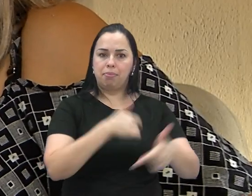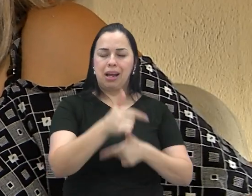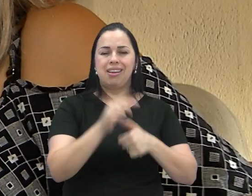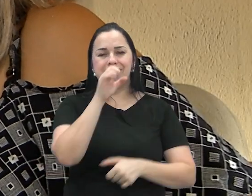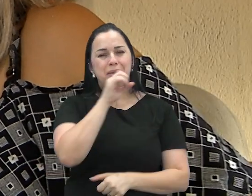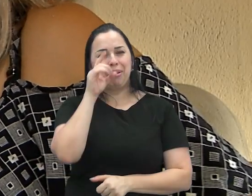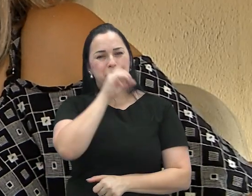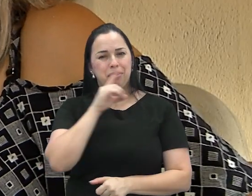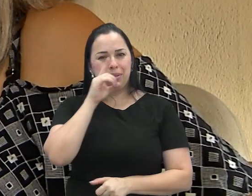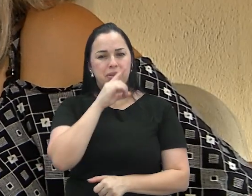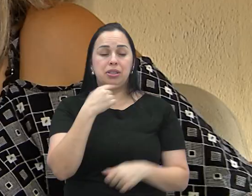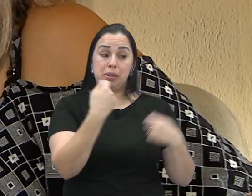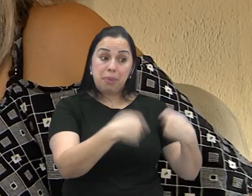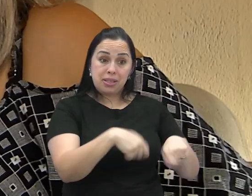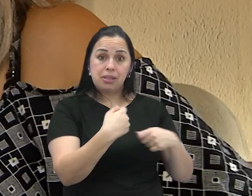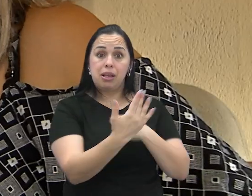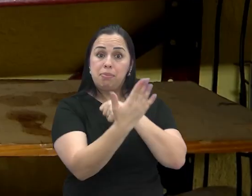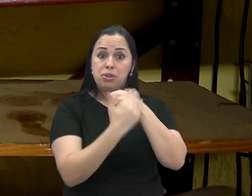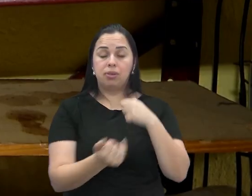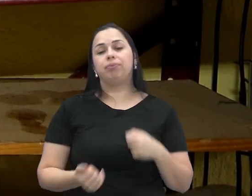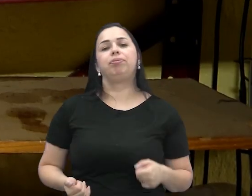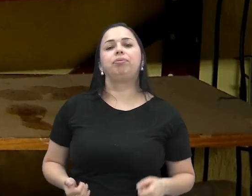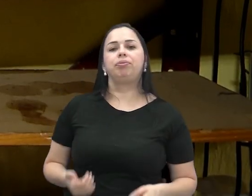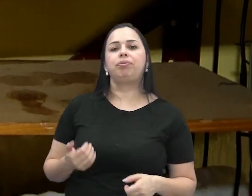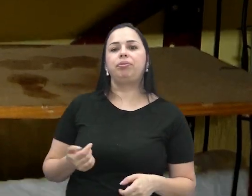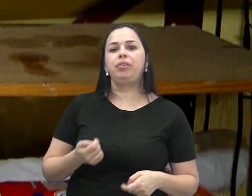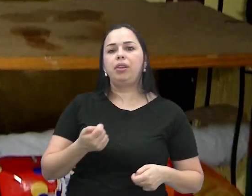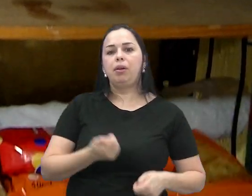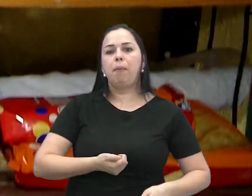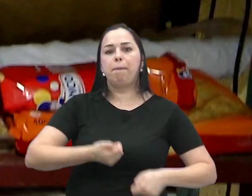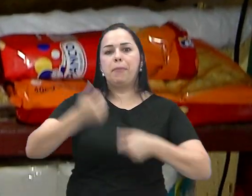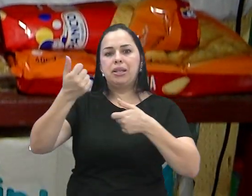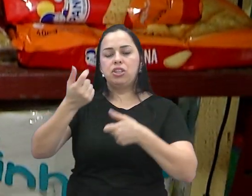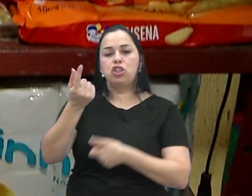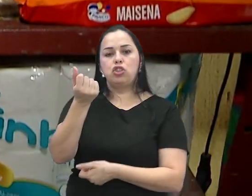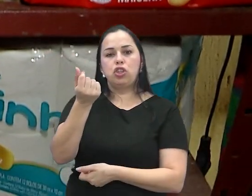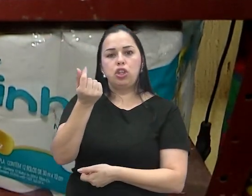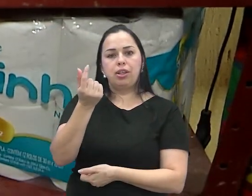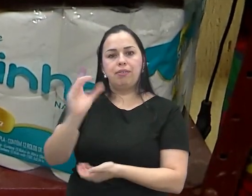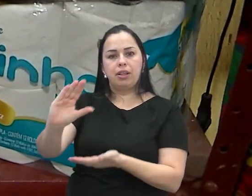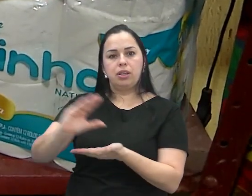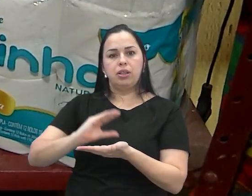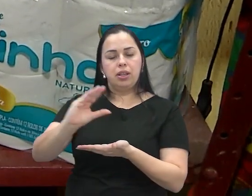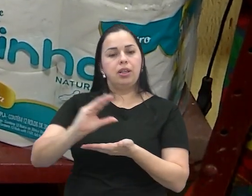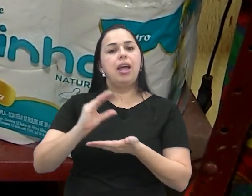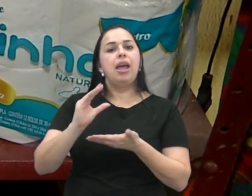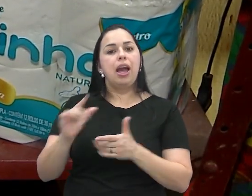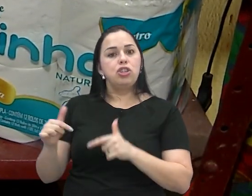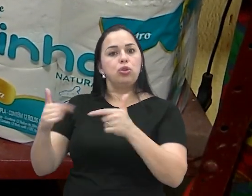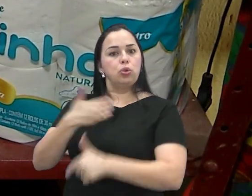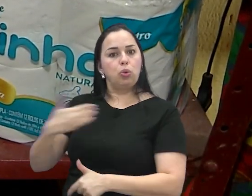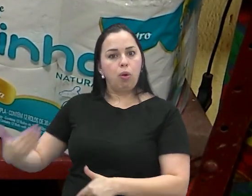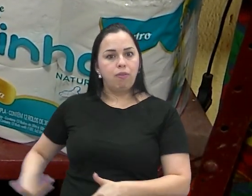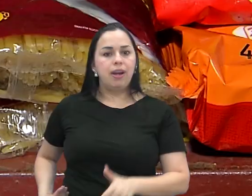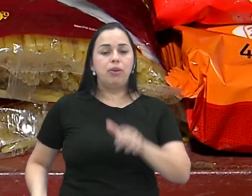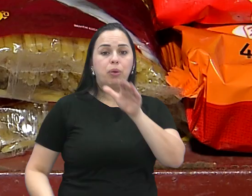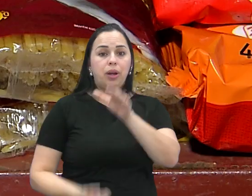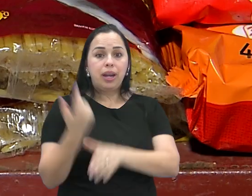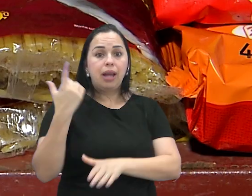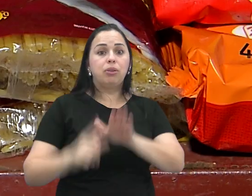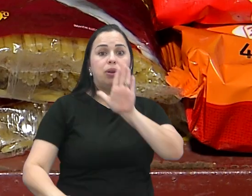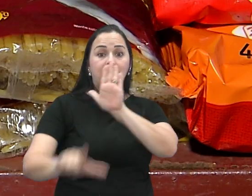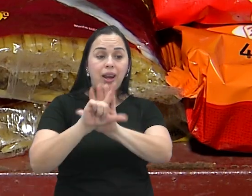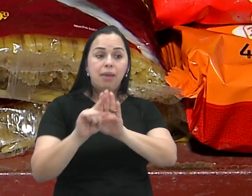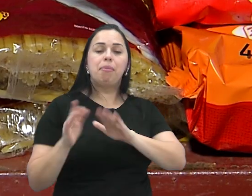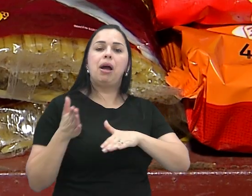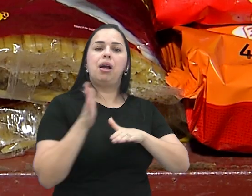geralmente final de semana, quando eles precisam, eles me chamam. Os programas de transferência de renda são políticas públicas voltadas para pessoas ou